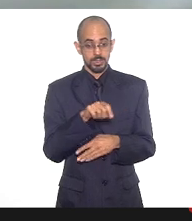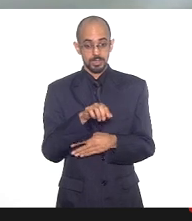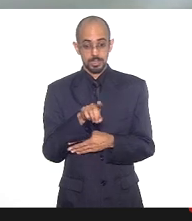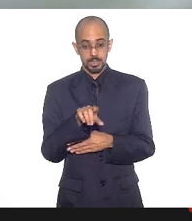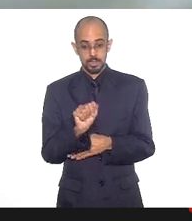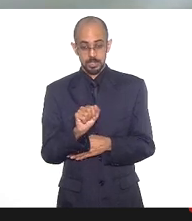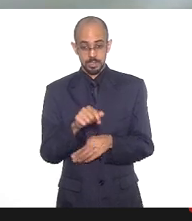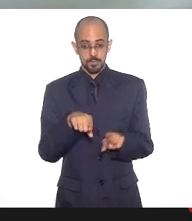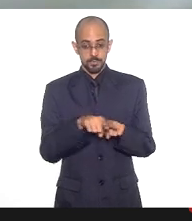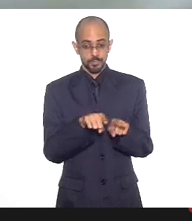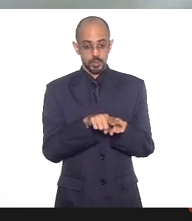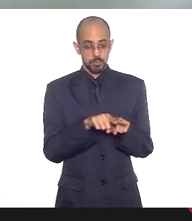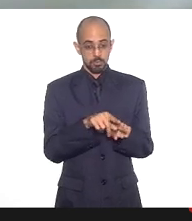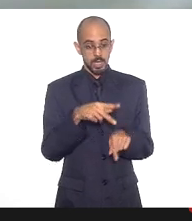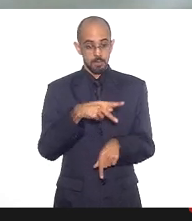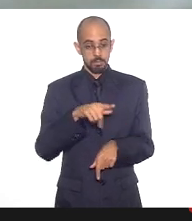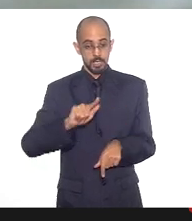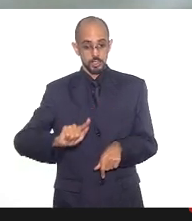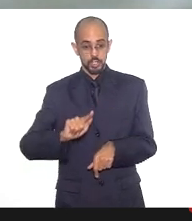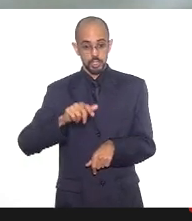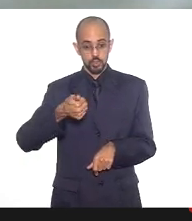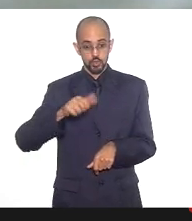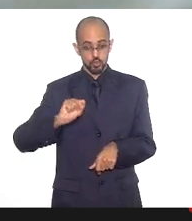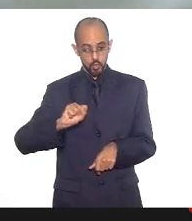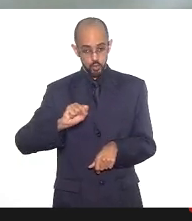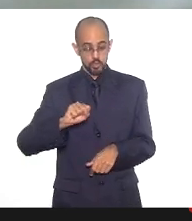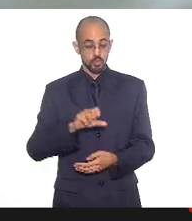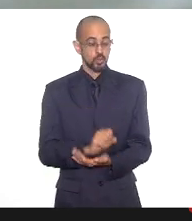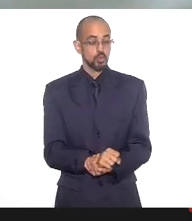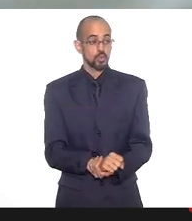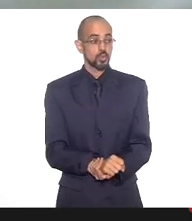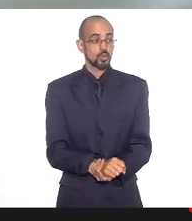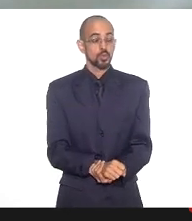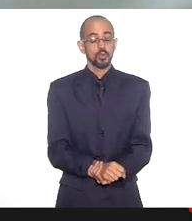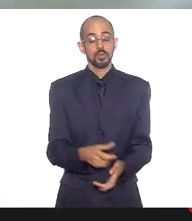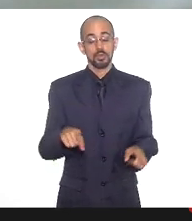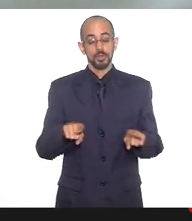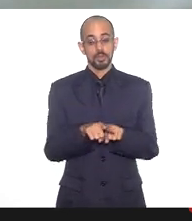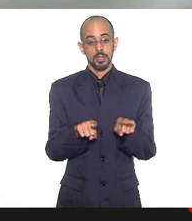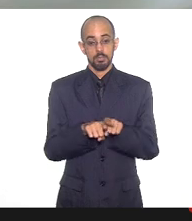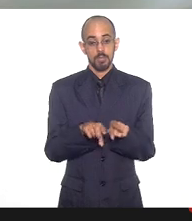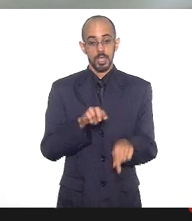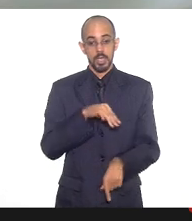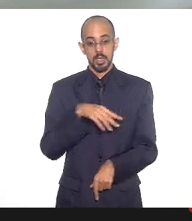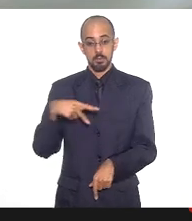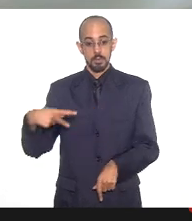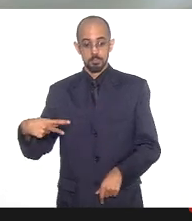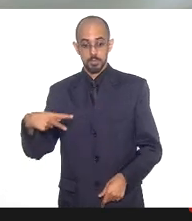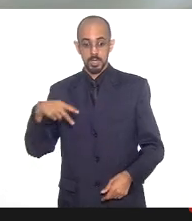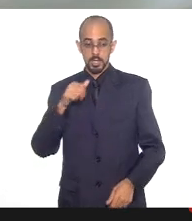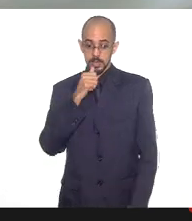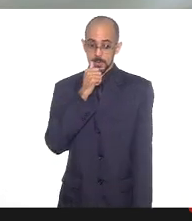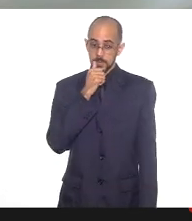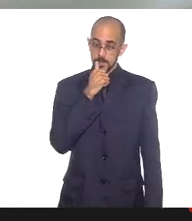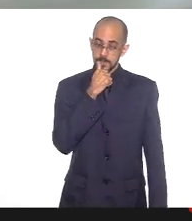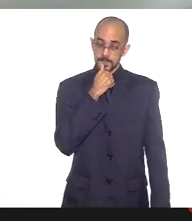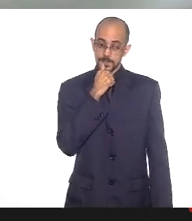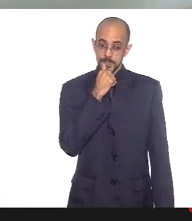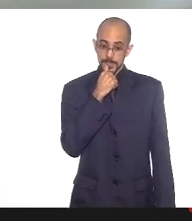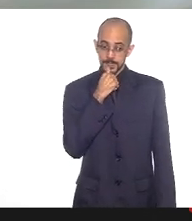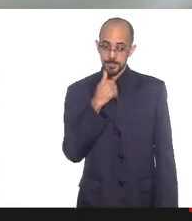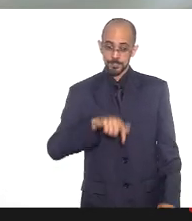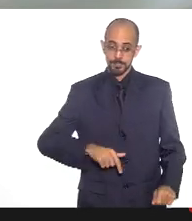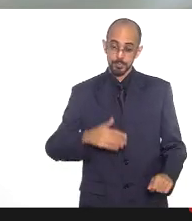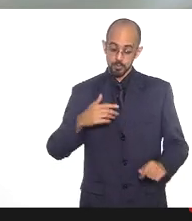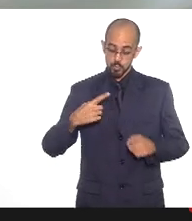Procuradoria, a PG-18 e também a ANP, que, no